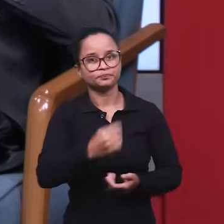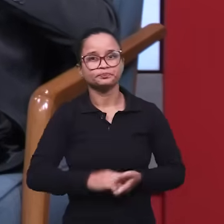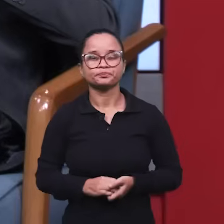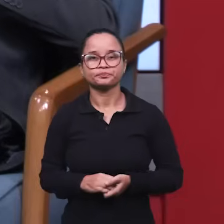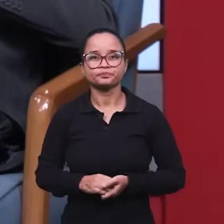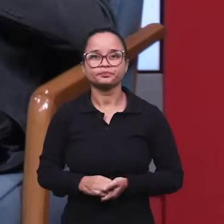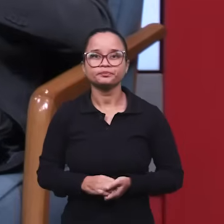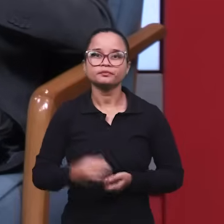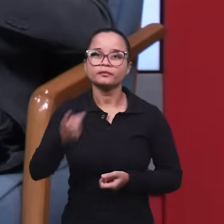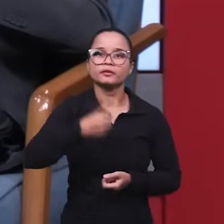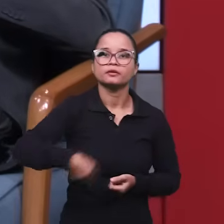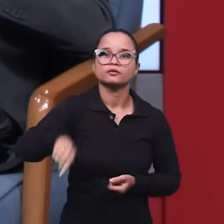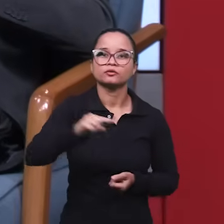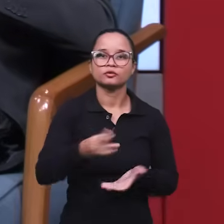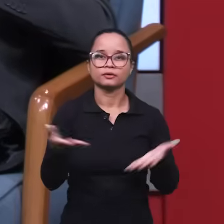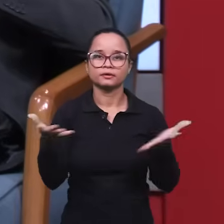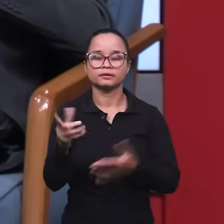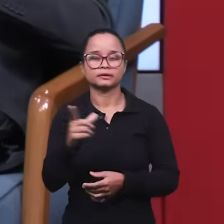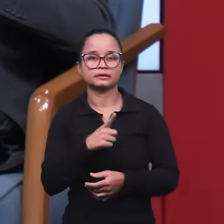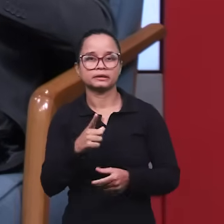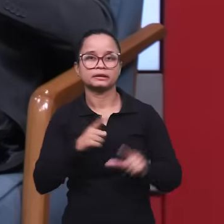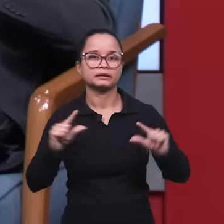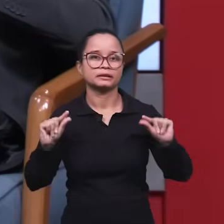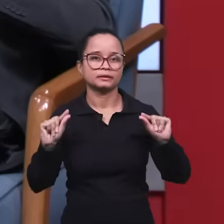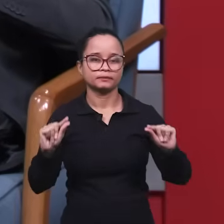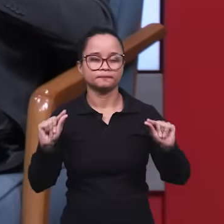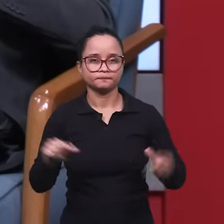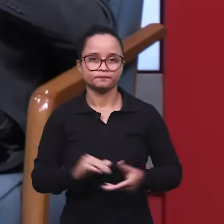bem. Então, nós temos aqui